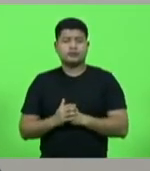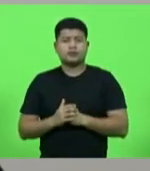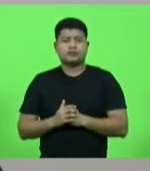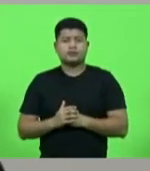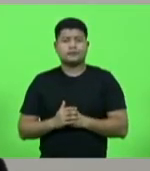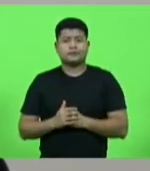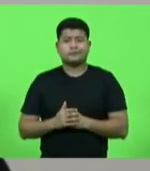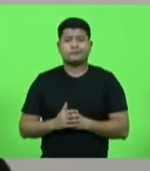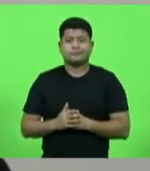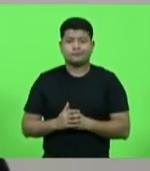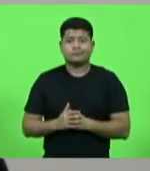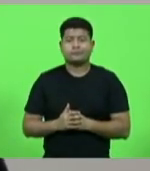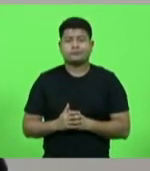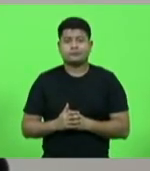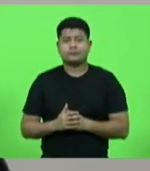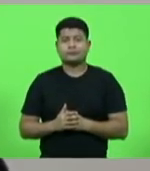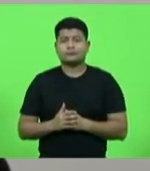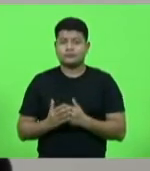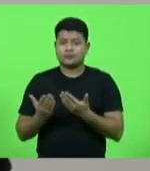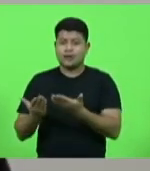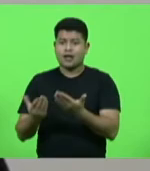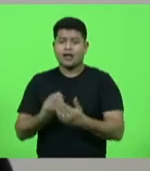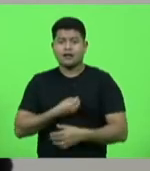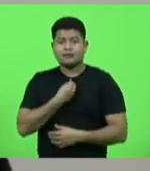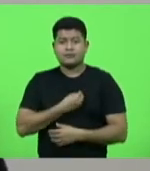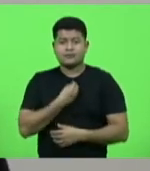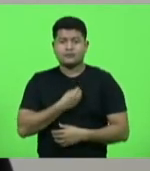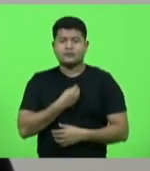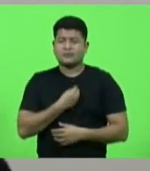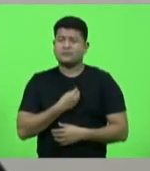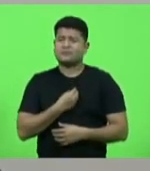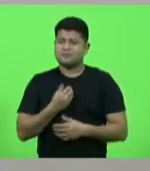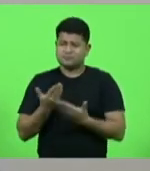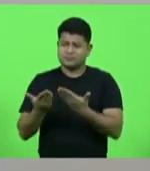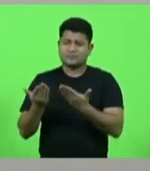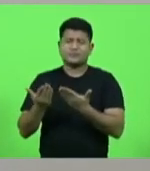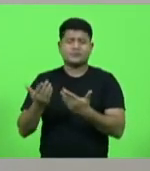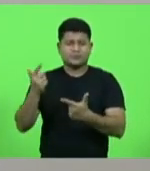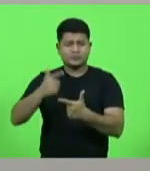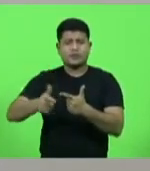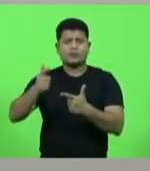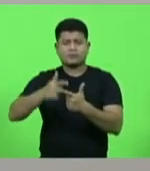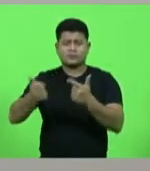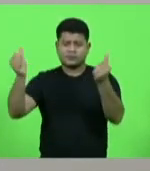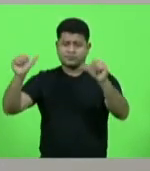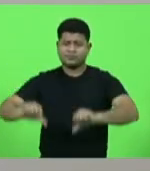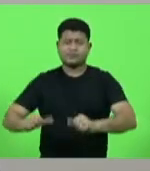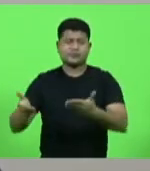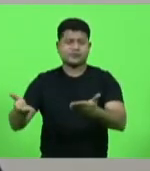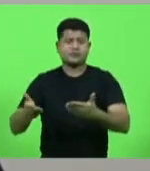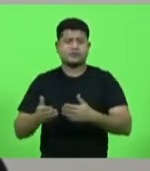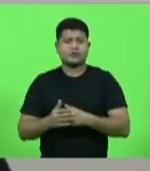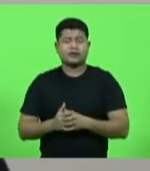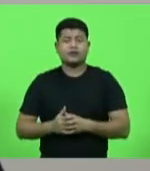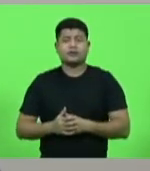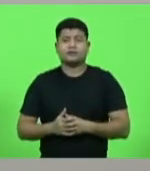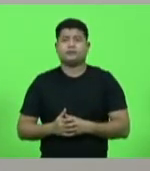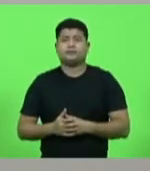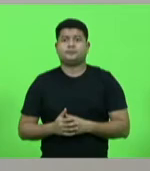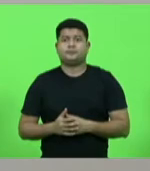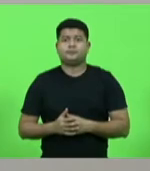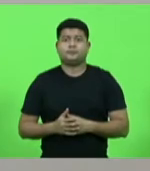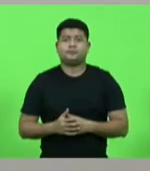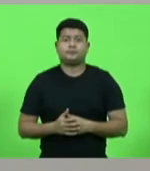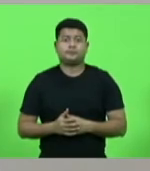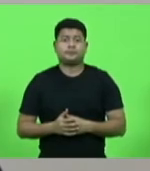vivendo essa péssima e triste situação e realidade. Não dá mais